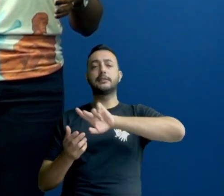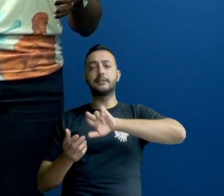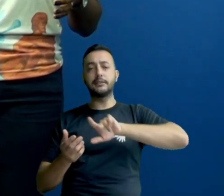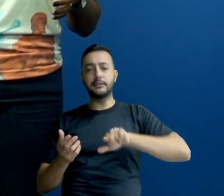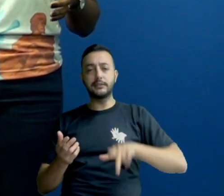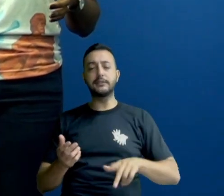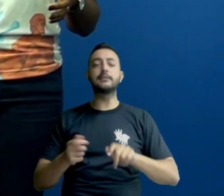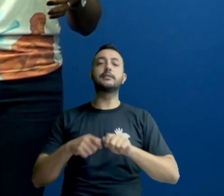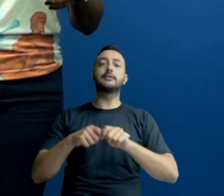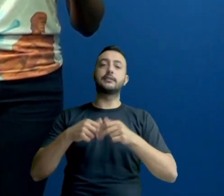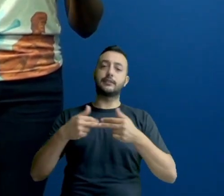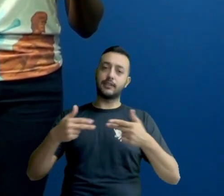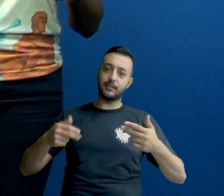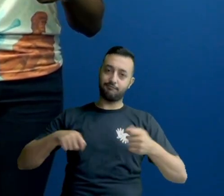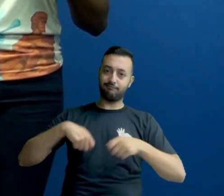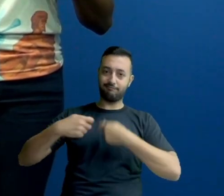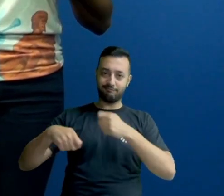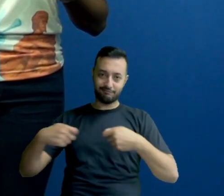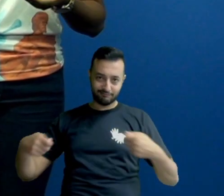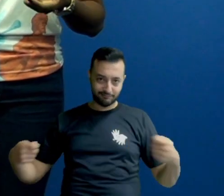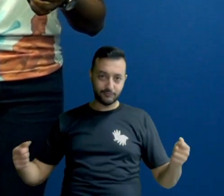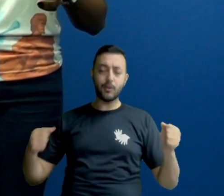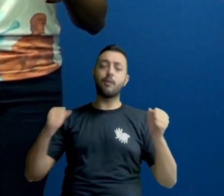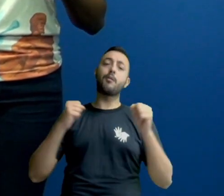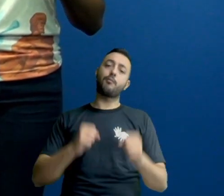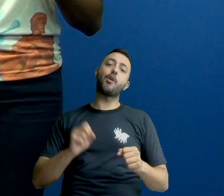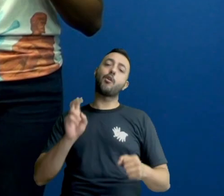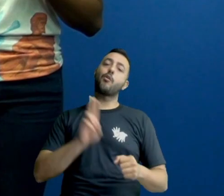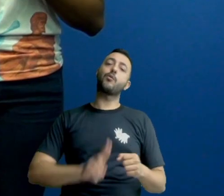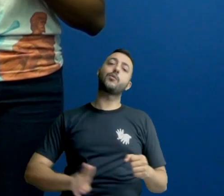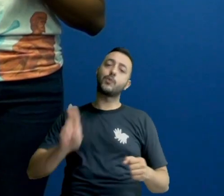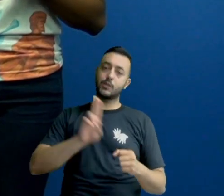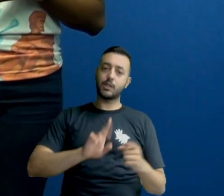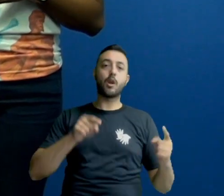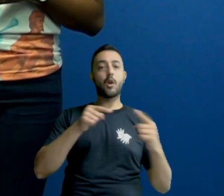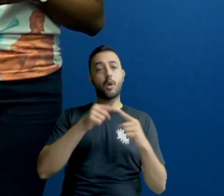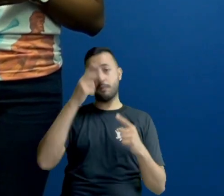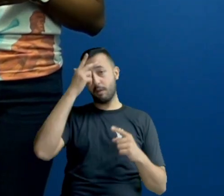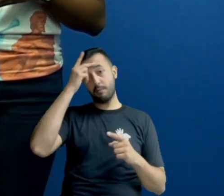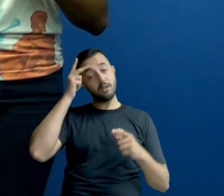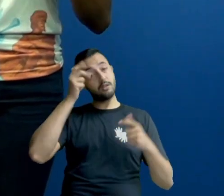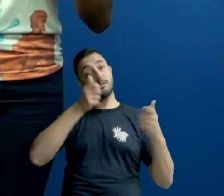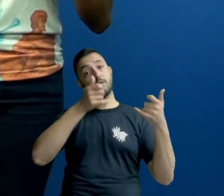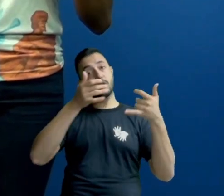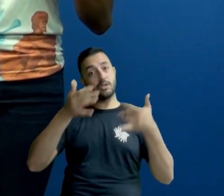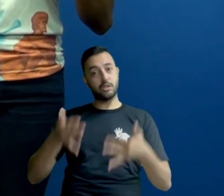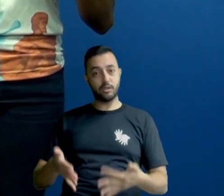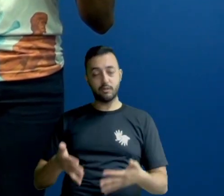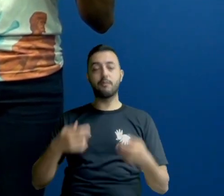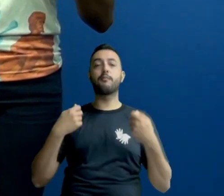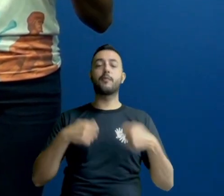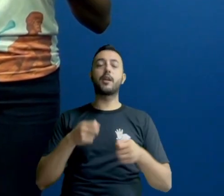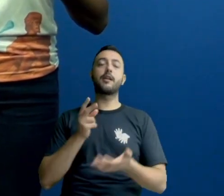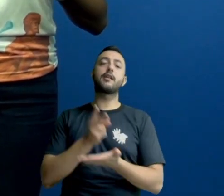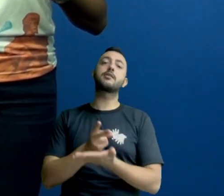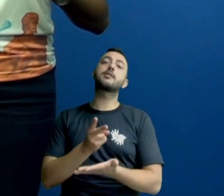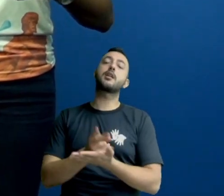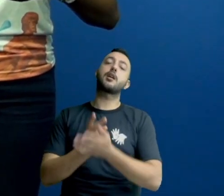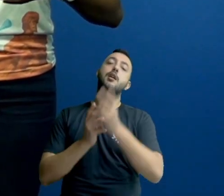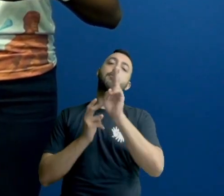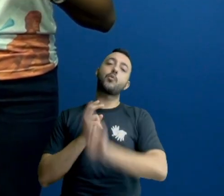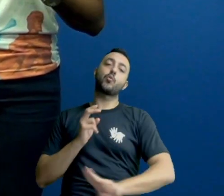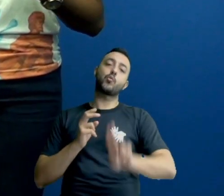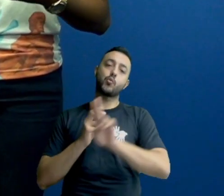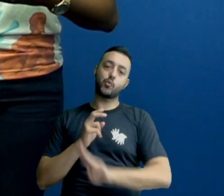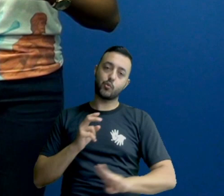de adjetivos que a gente pode usar quando vamos descrever pessoas. É bom a gente sempre ter uso